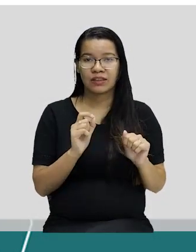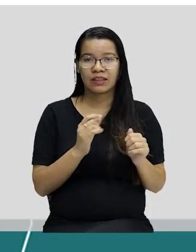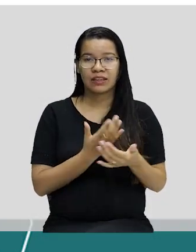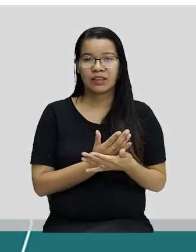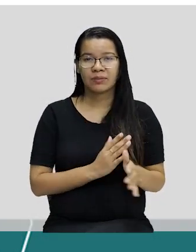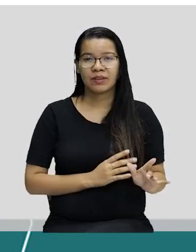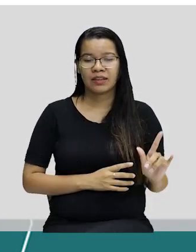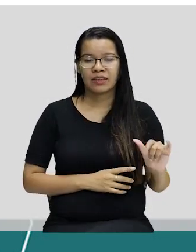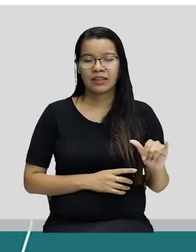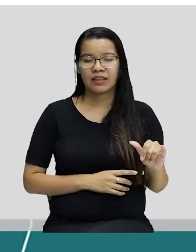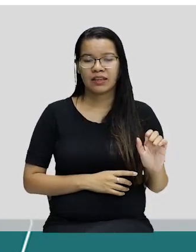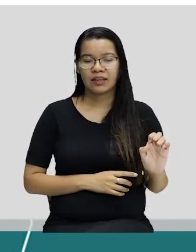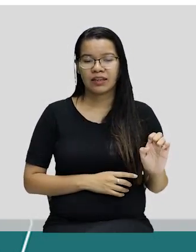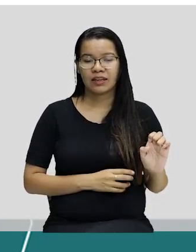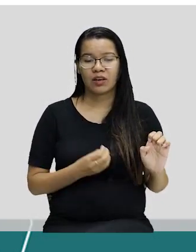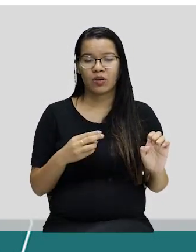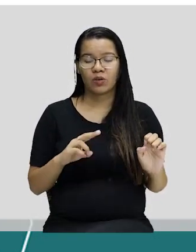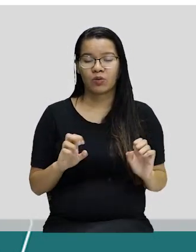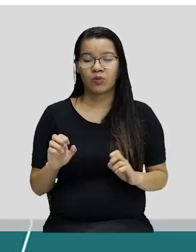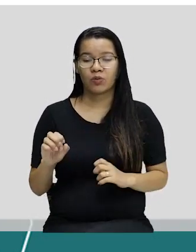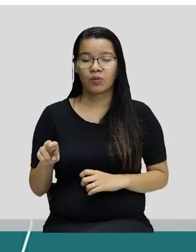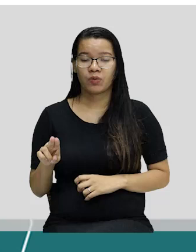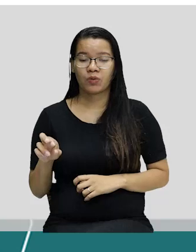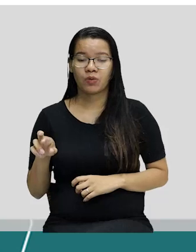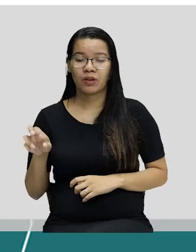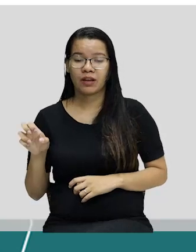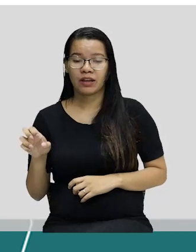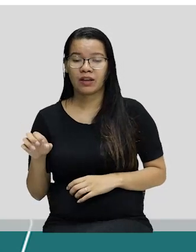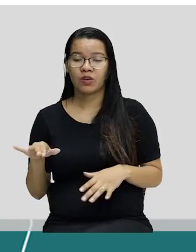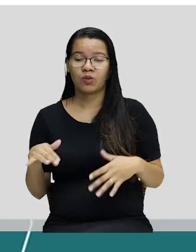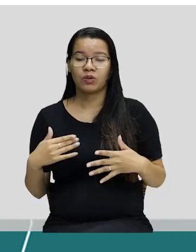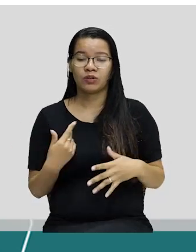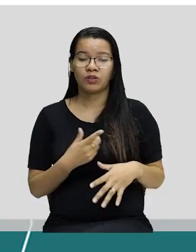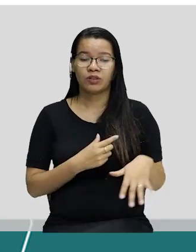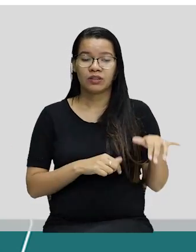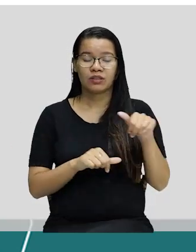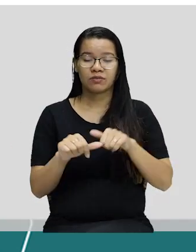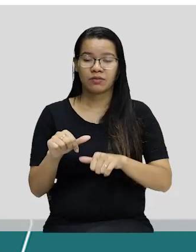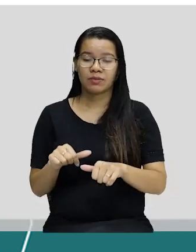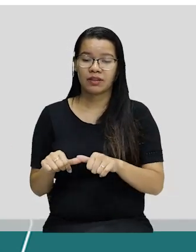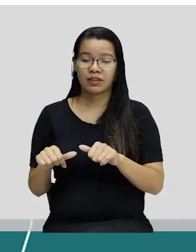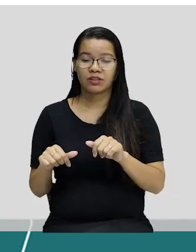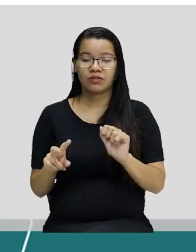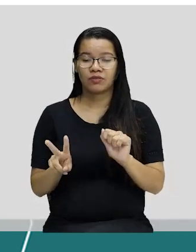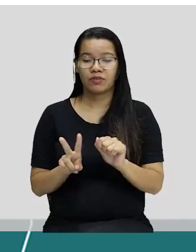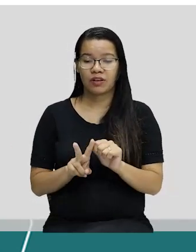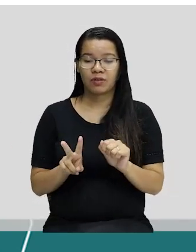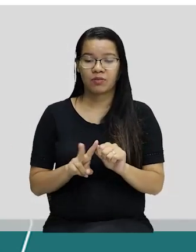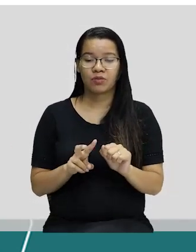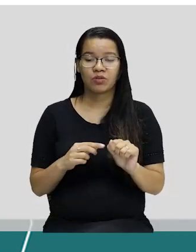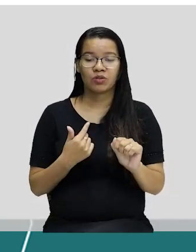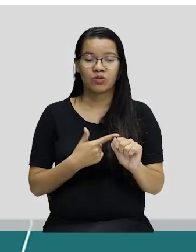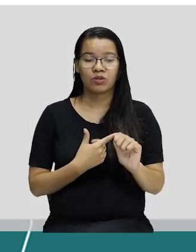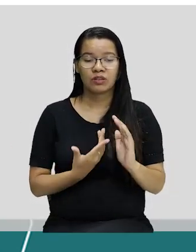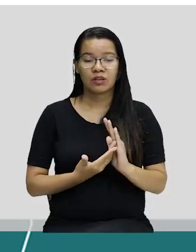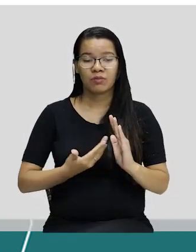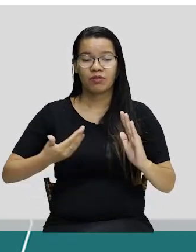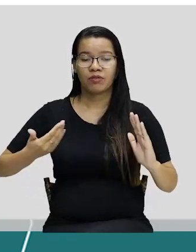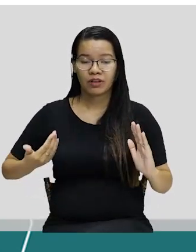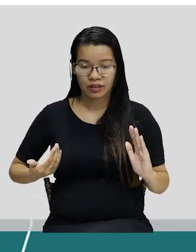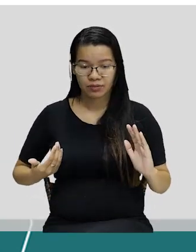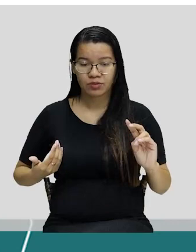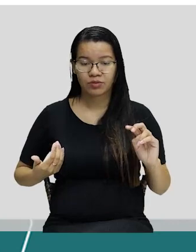em LE ou UE. Quando nós vamos transformá-los em advérbios, a gente vai remover esse E